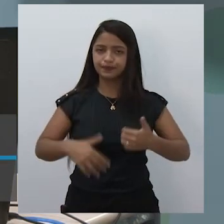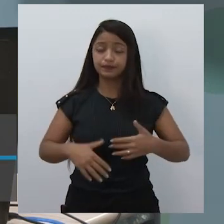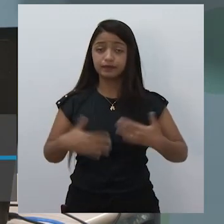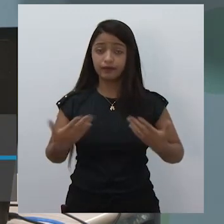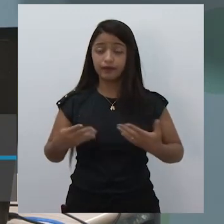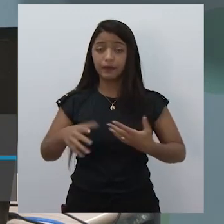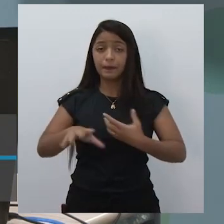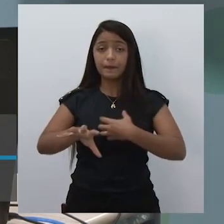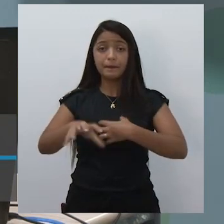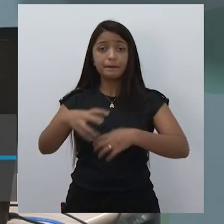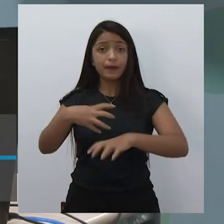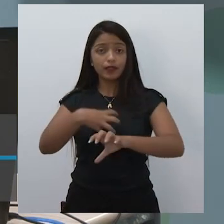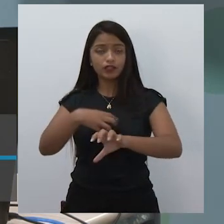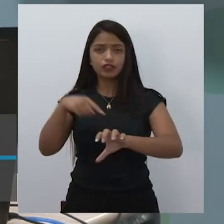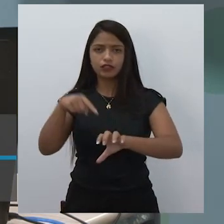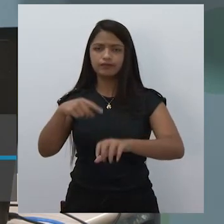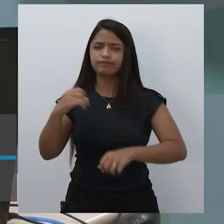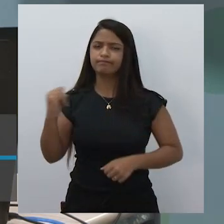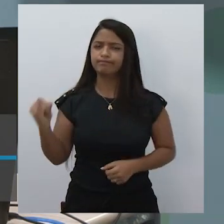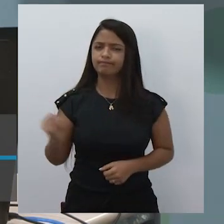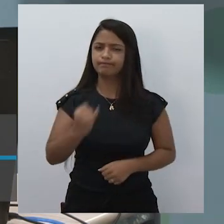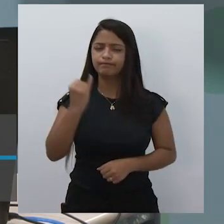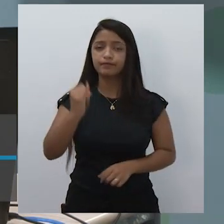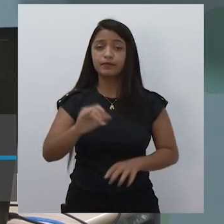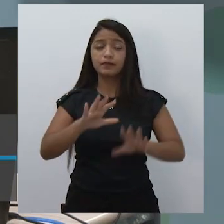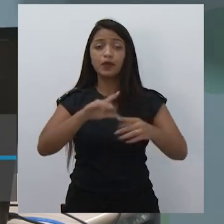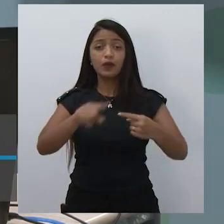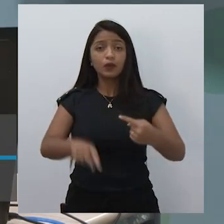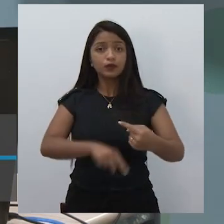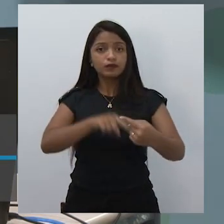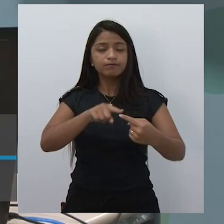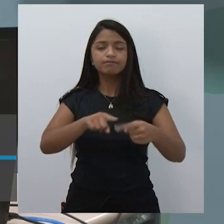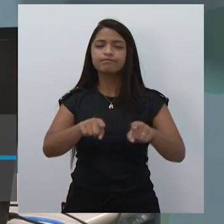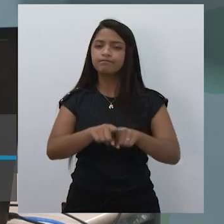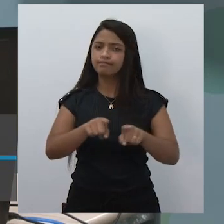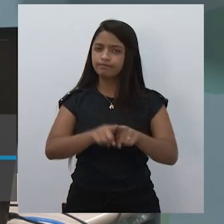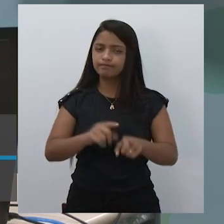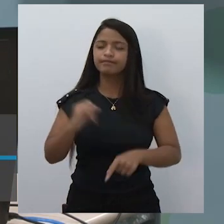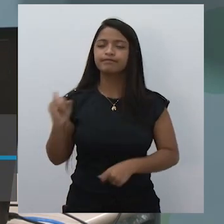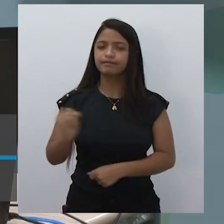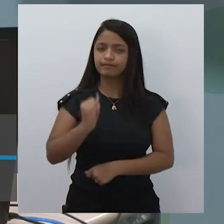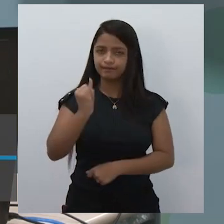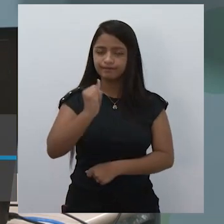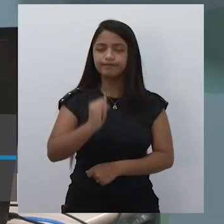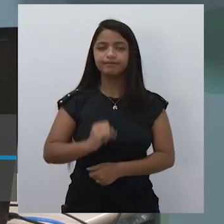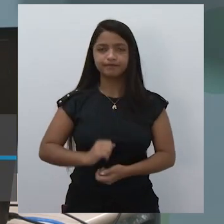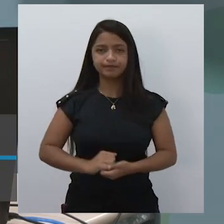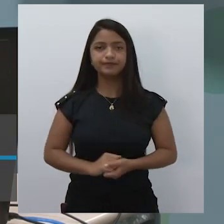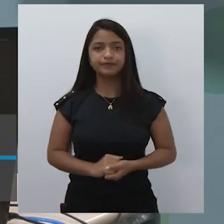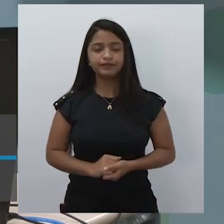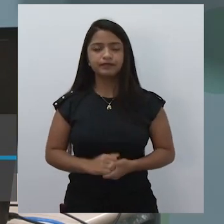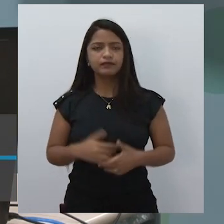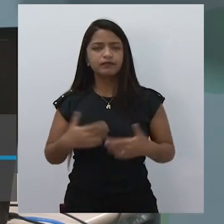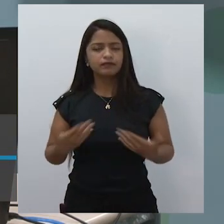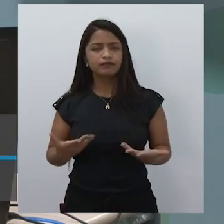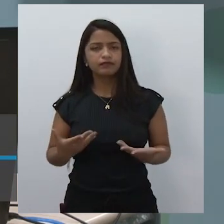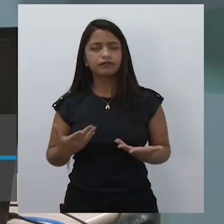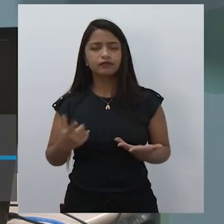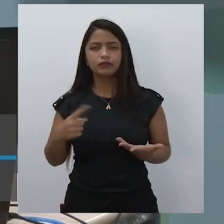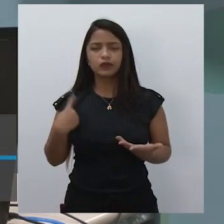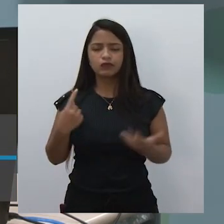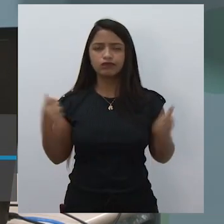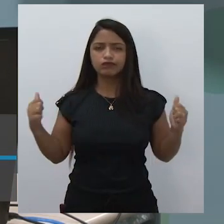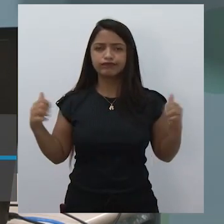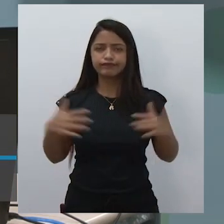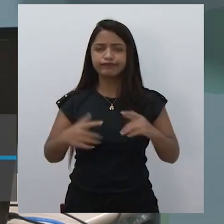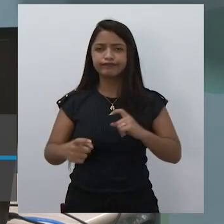ela é importante, mas a palavra intencionalidade, ela também é importante nesse momento, né? Por que que nós vamos nos reunir,